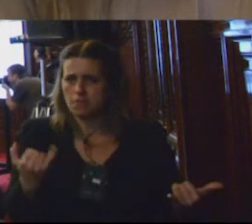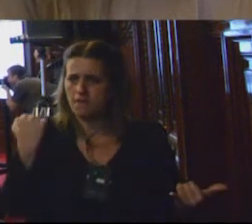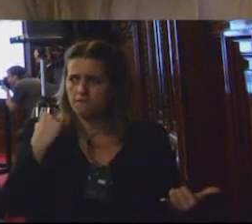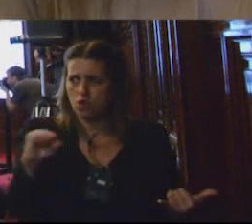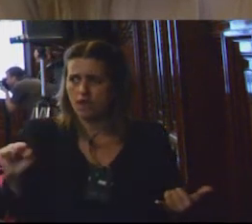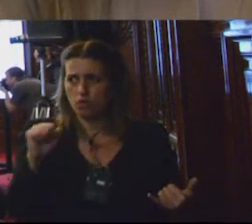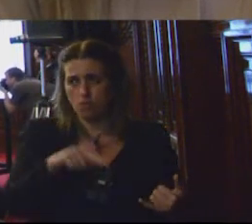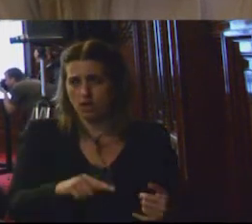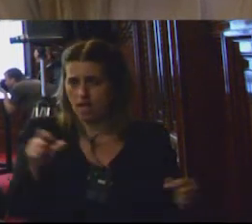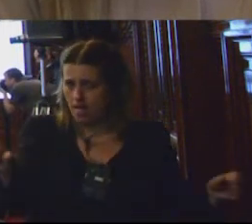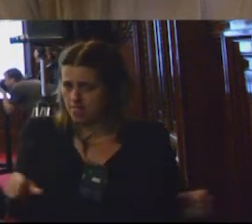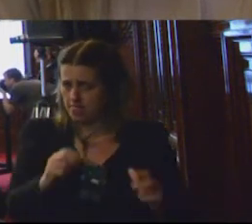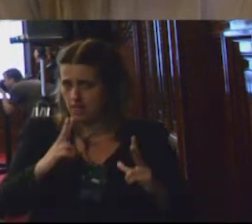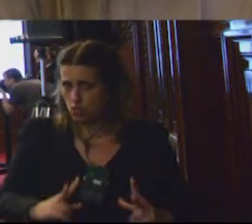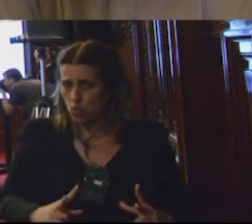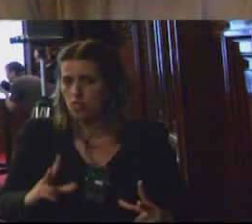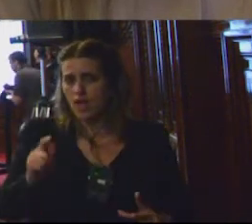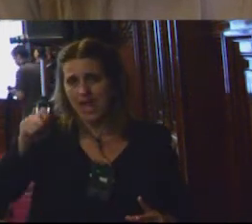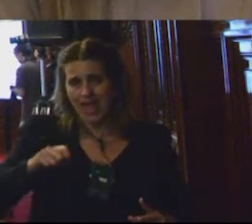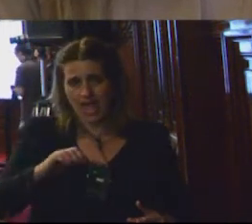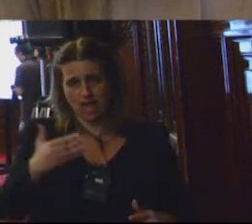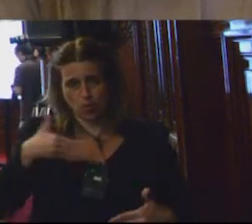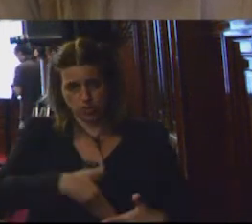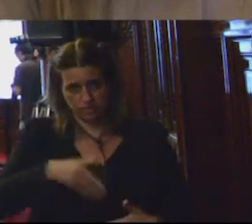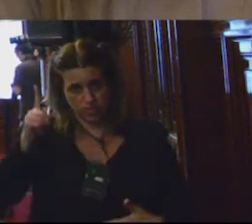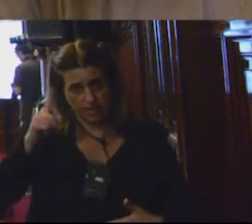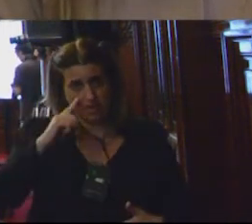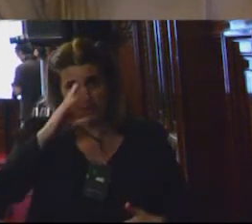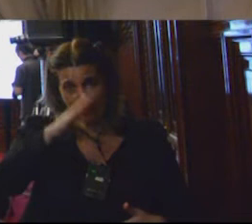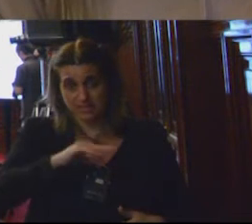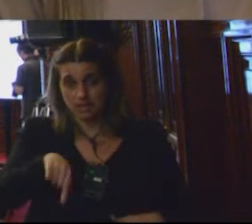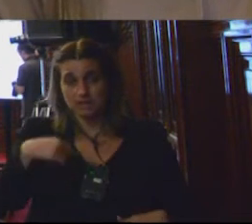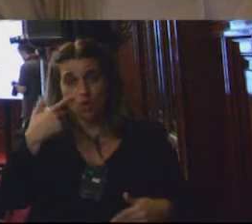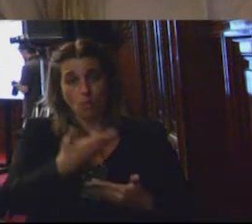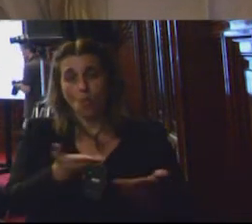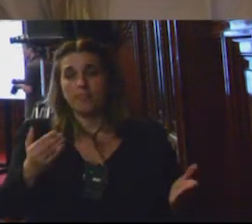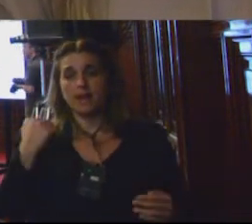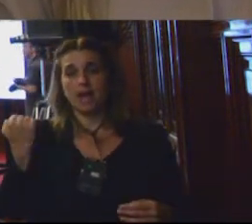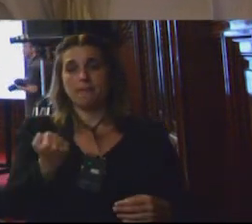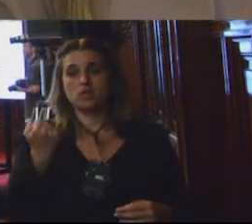acto unilateral do Poder Executivo de Brasil. E isso revela a importância de